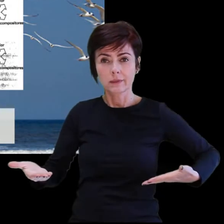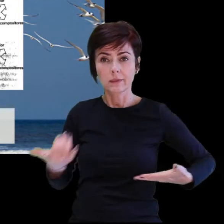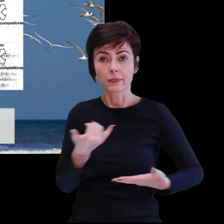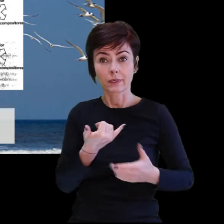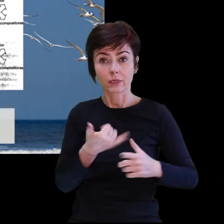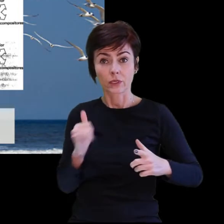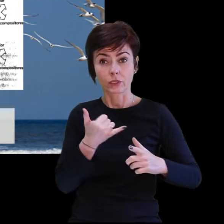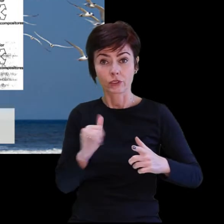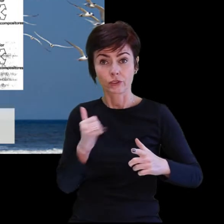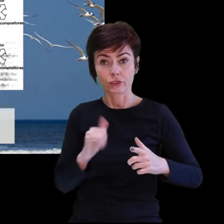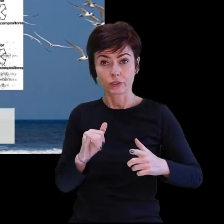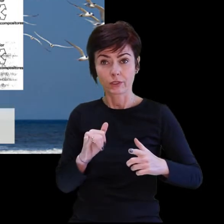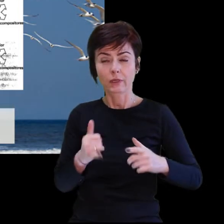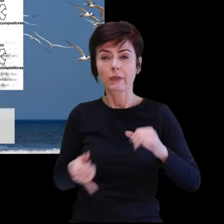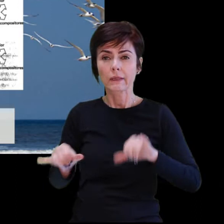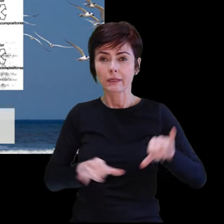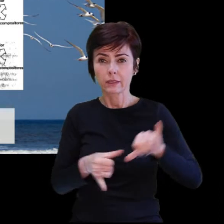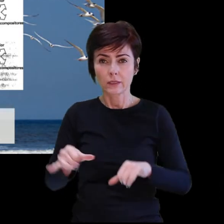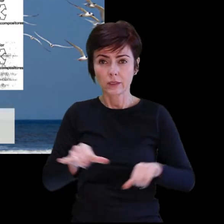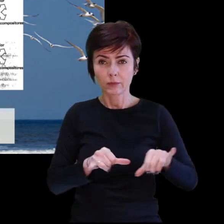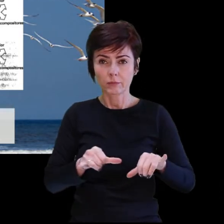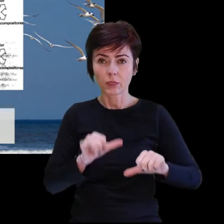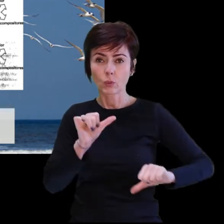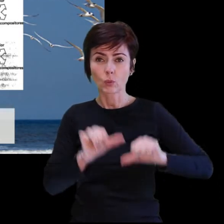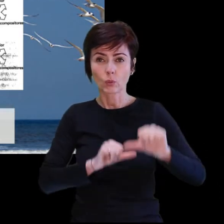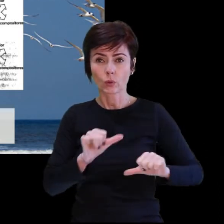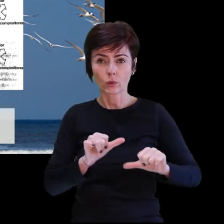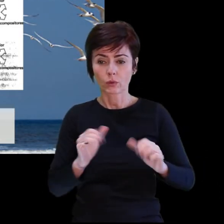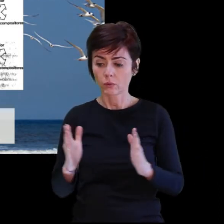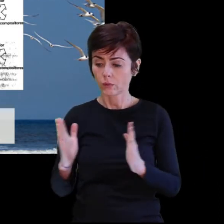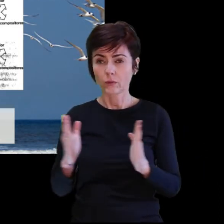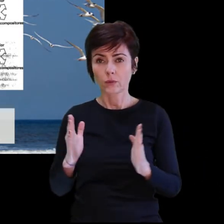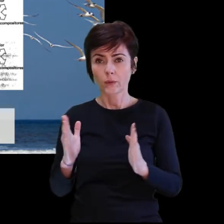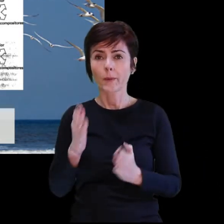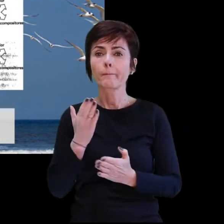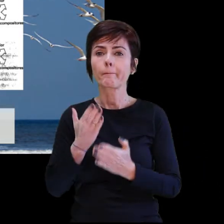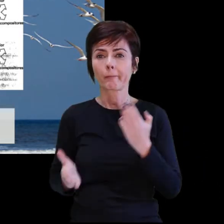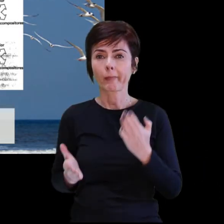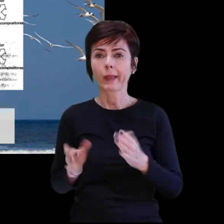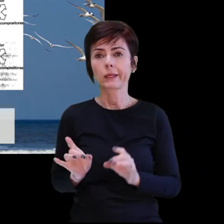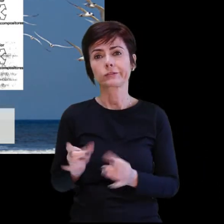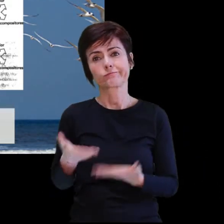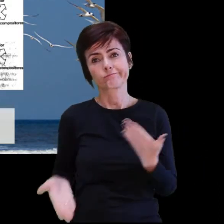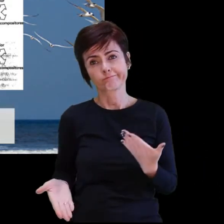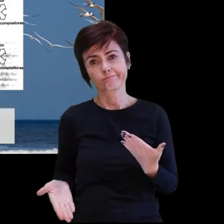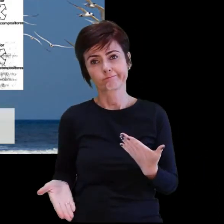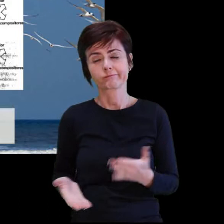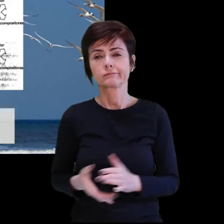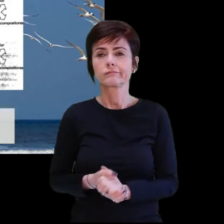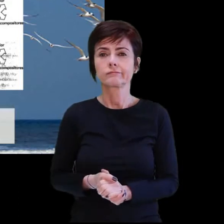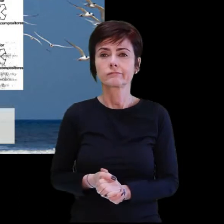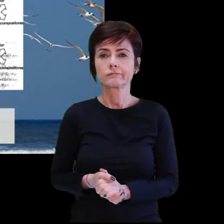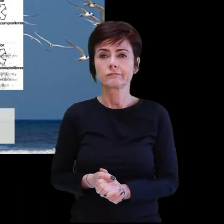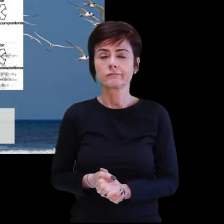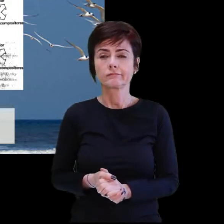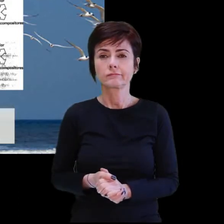essa passagem de energia na forma de energia química de um nível trófico para o outro, ela acontece com perdas para as